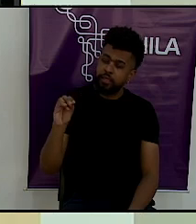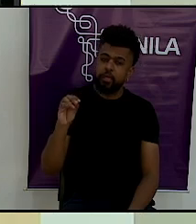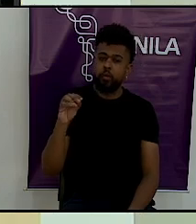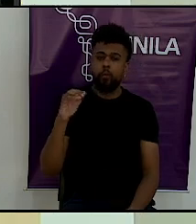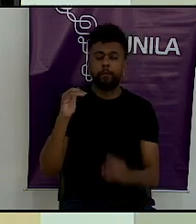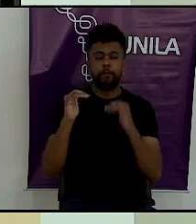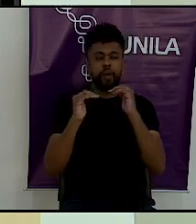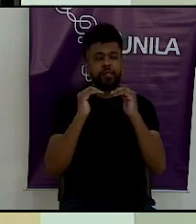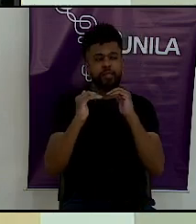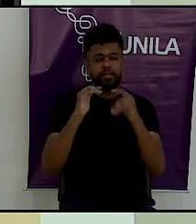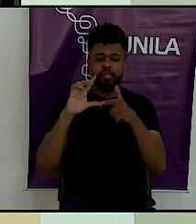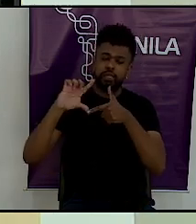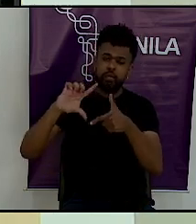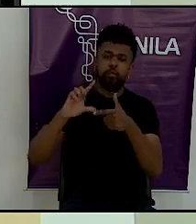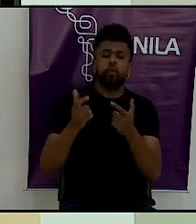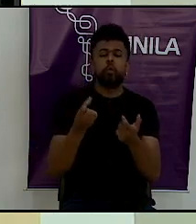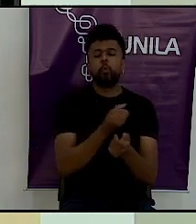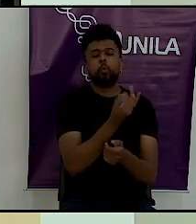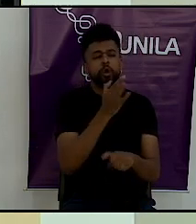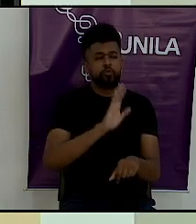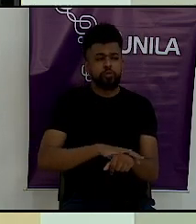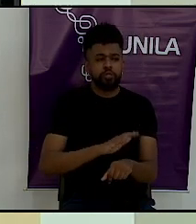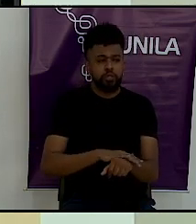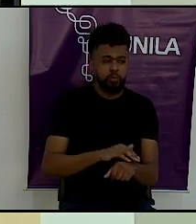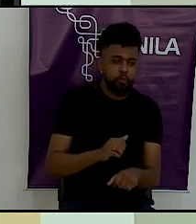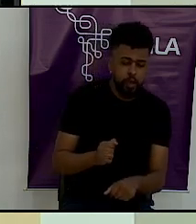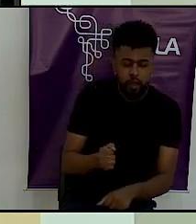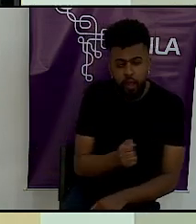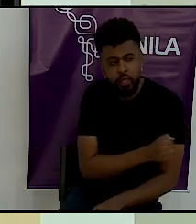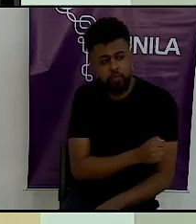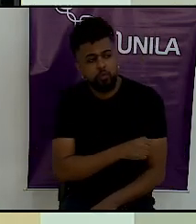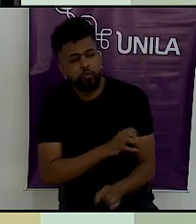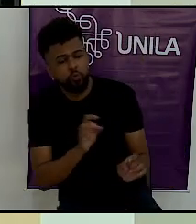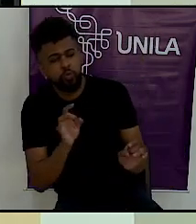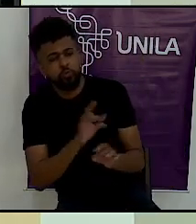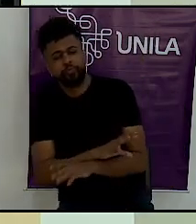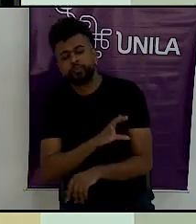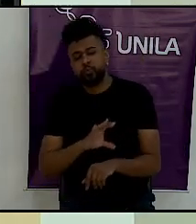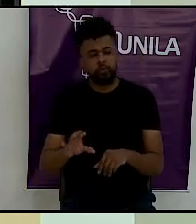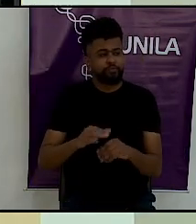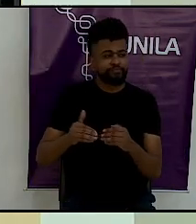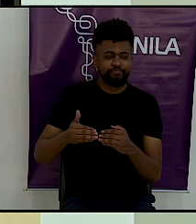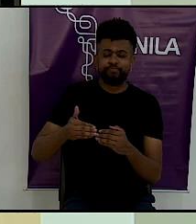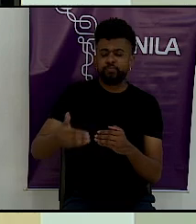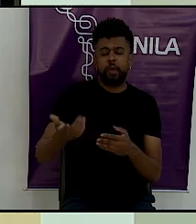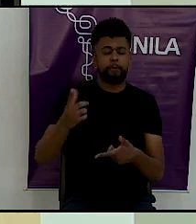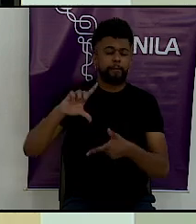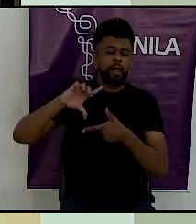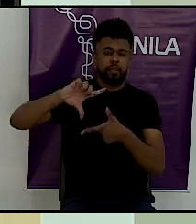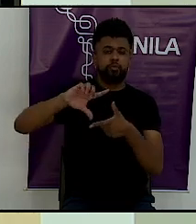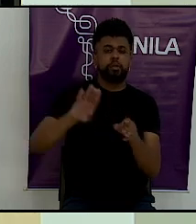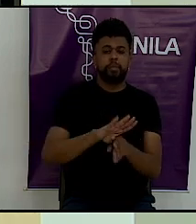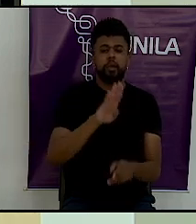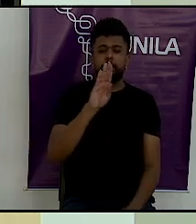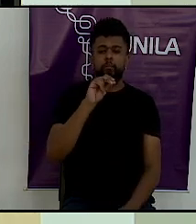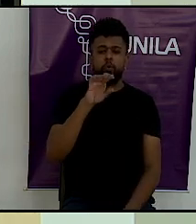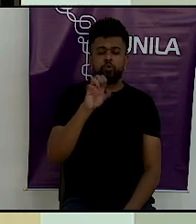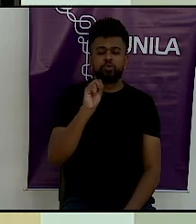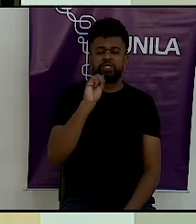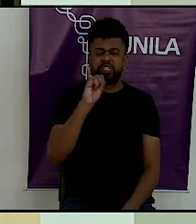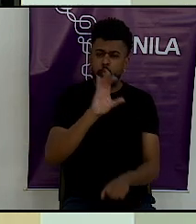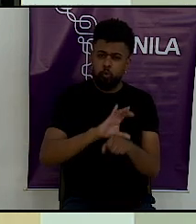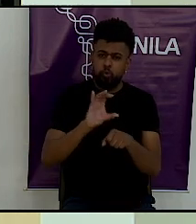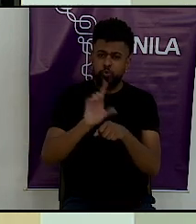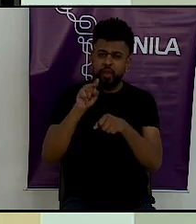de quanto tempo a mais o aluno leva para concluir o seu curso além do padrão. E bônus se o curso